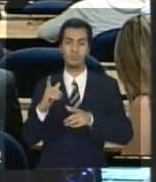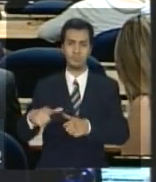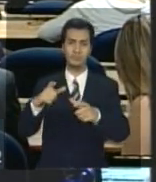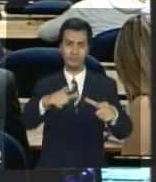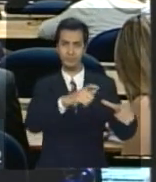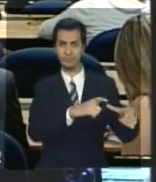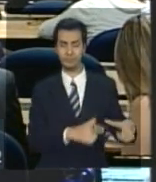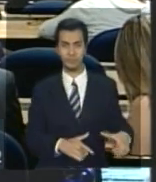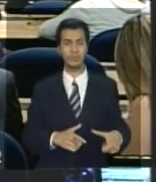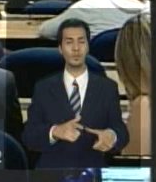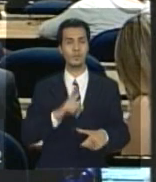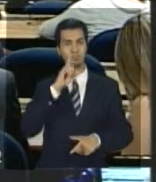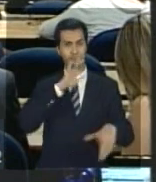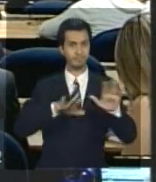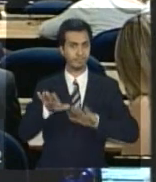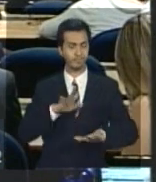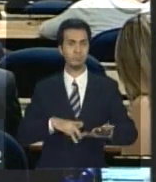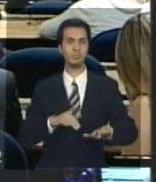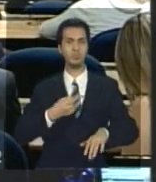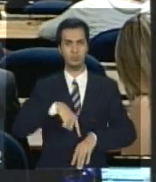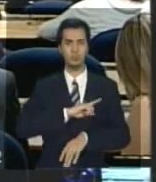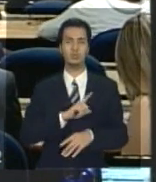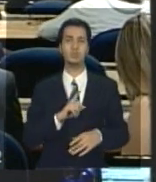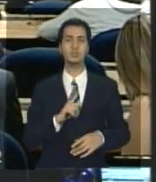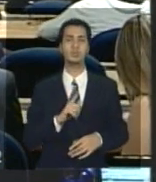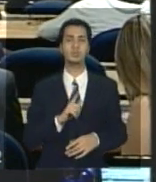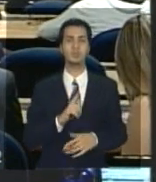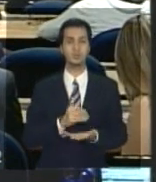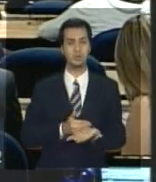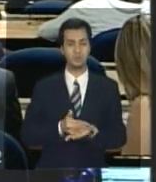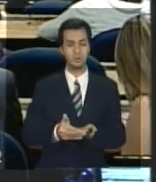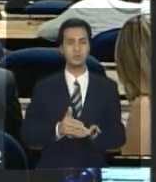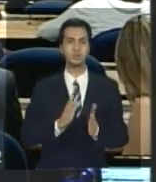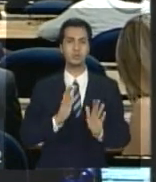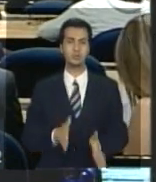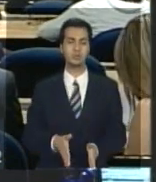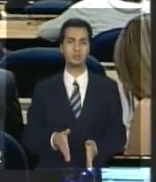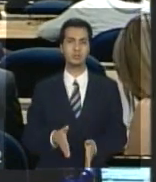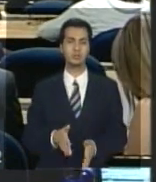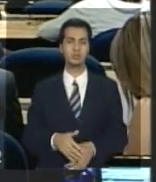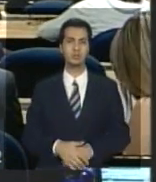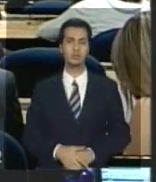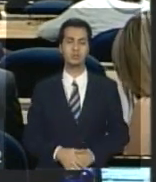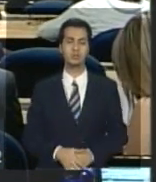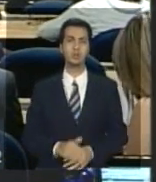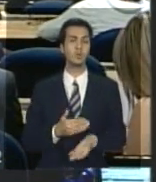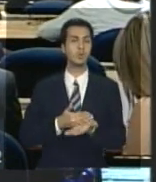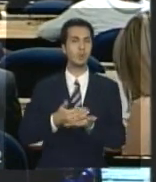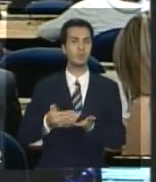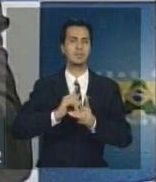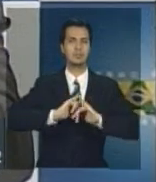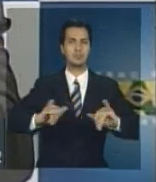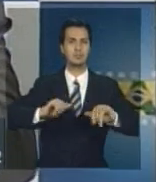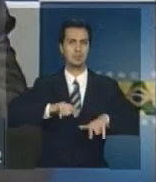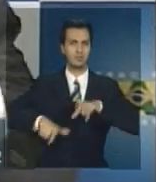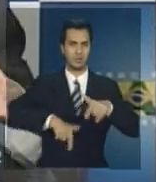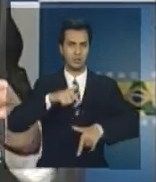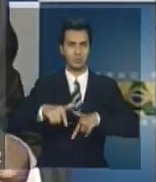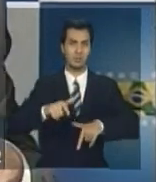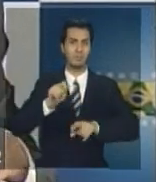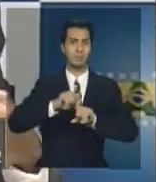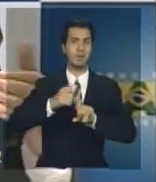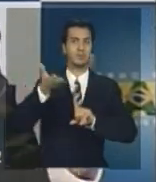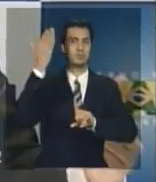o reforço das ações, o fato de termos começado as ações já no começo do segundo semestre, já